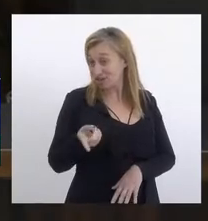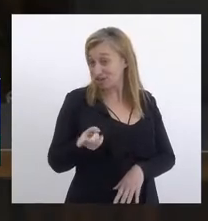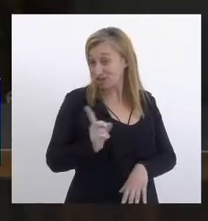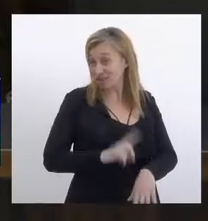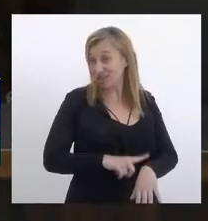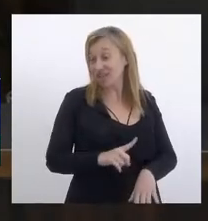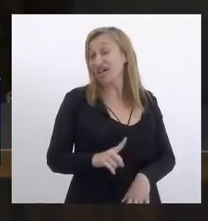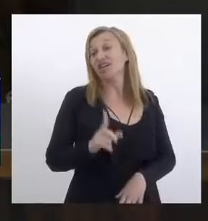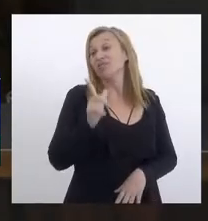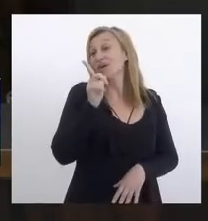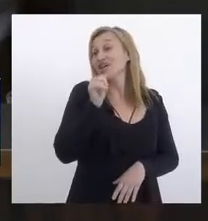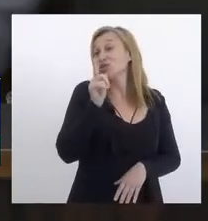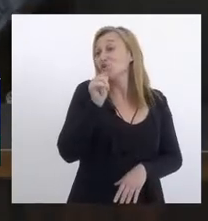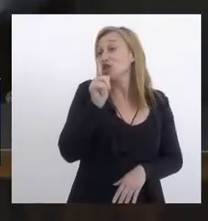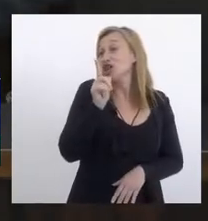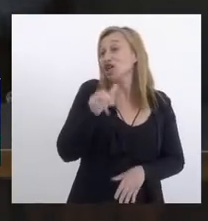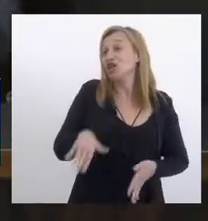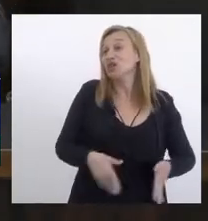do Rio Paraíba, das